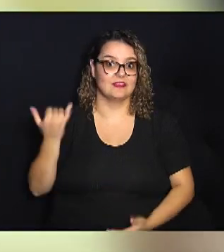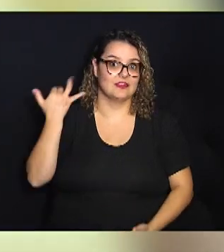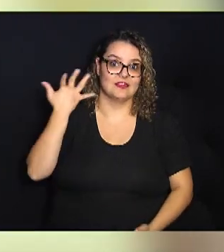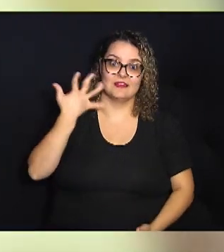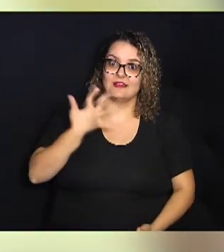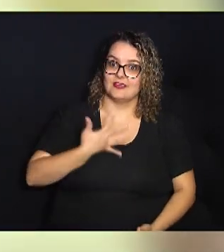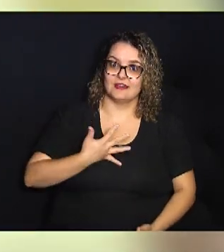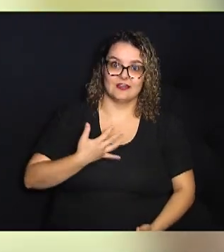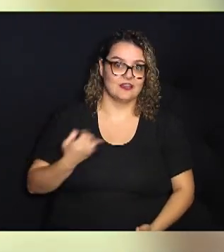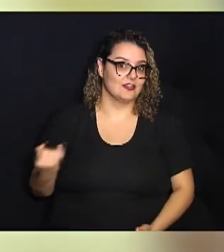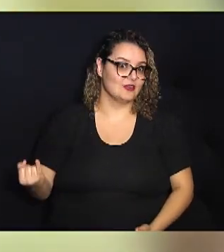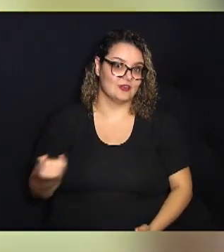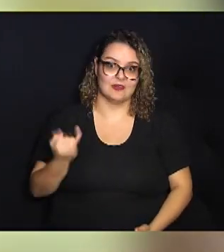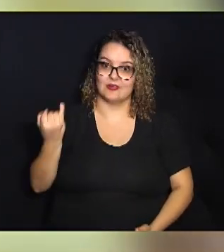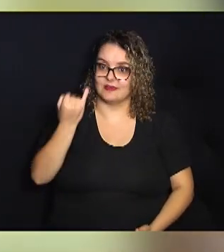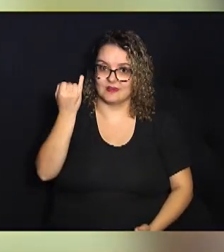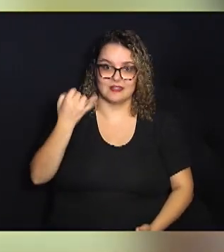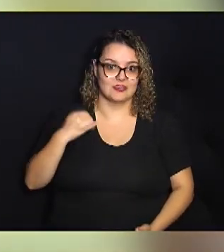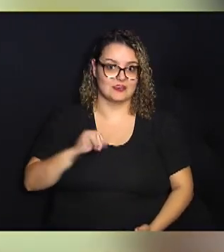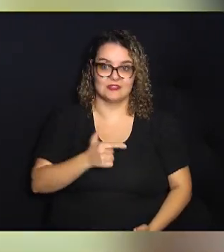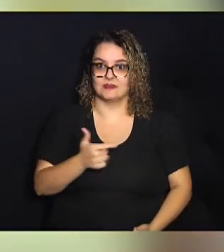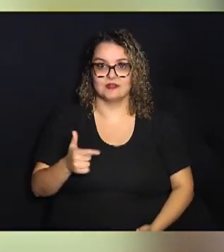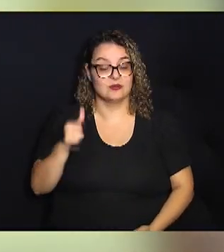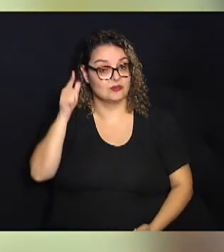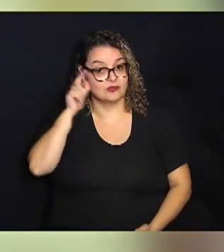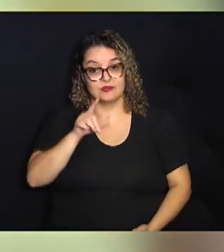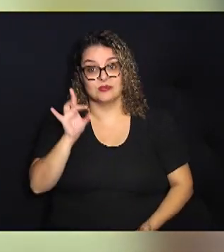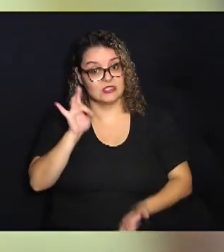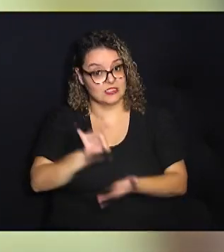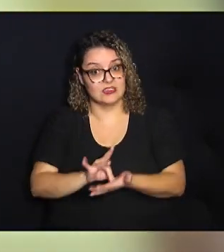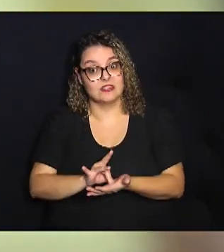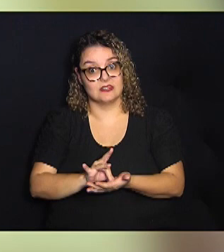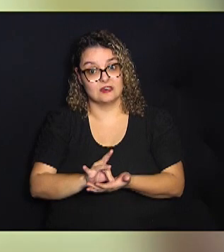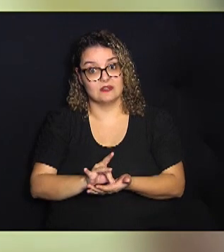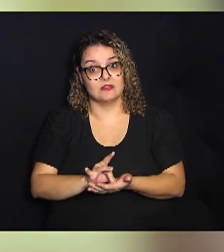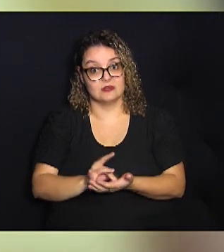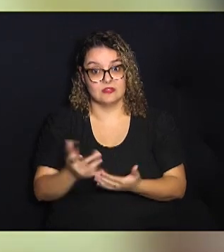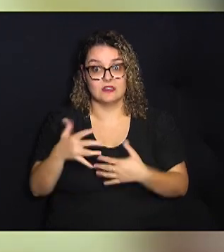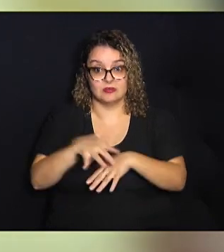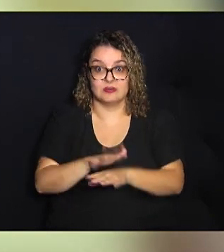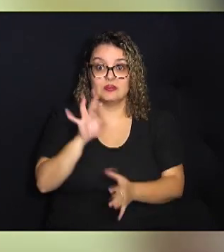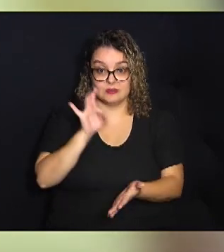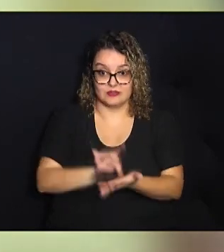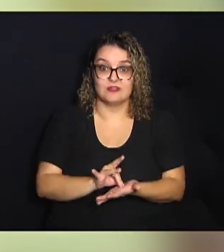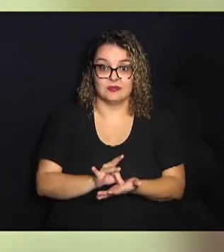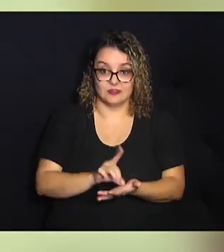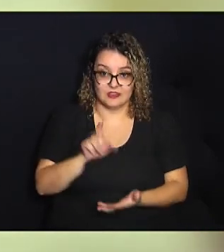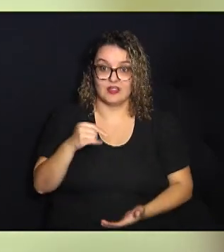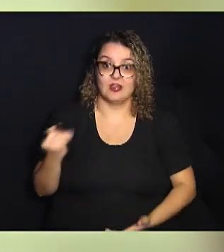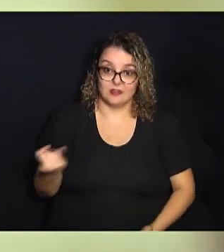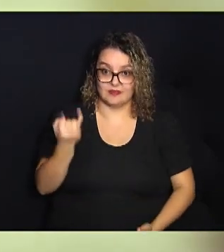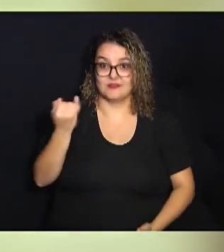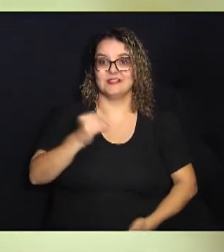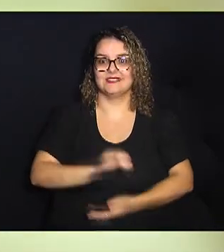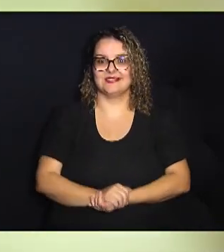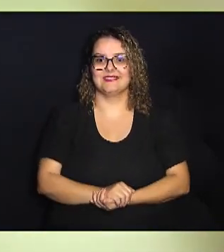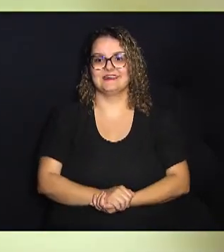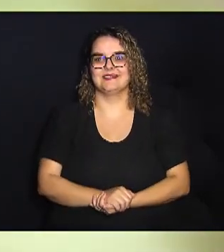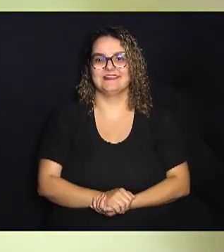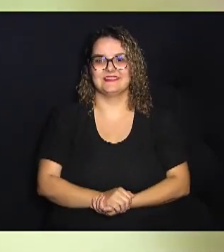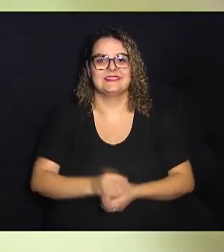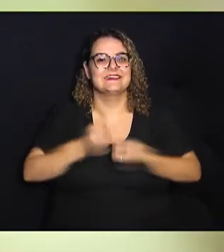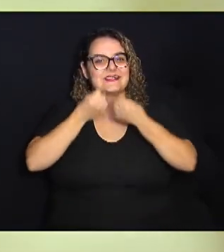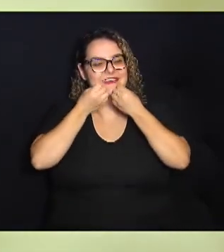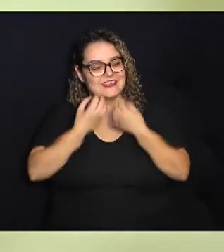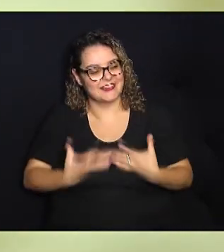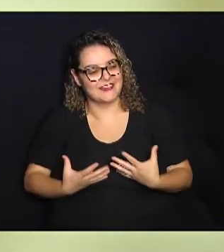é extremamente importante. Sem ela, a gente não consegue realmente estar incluído. É muito importante. Que bom